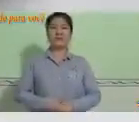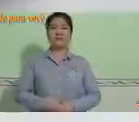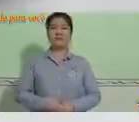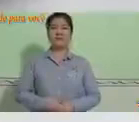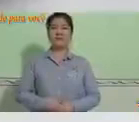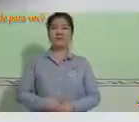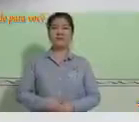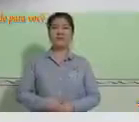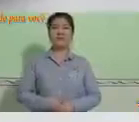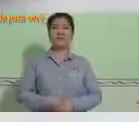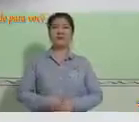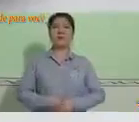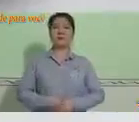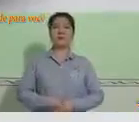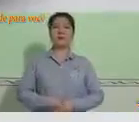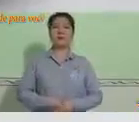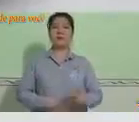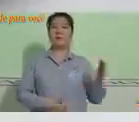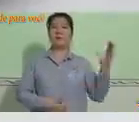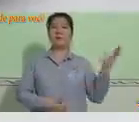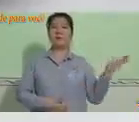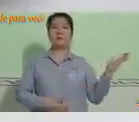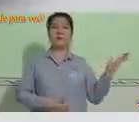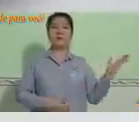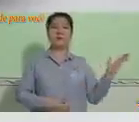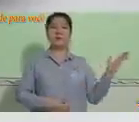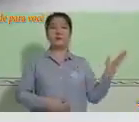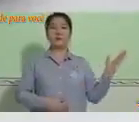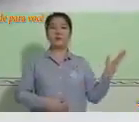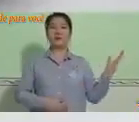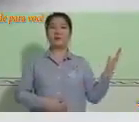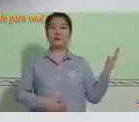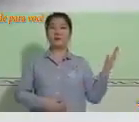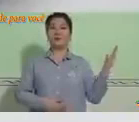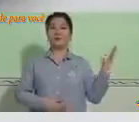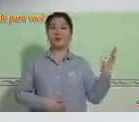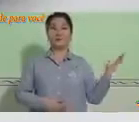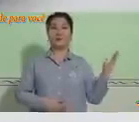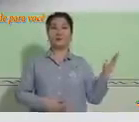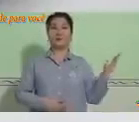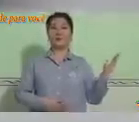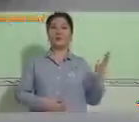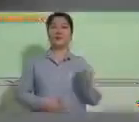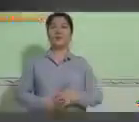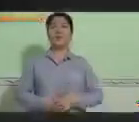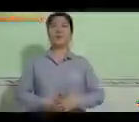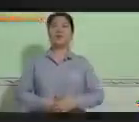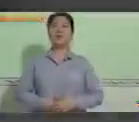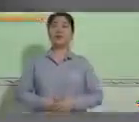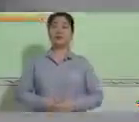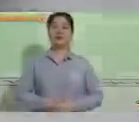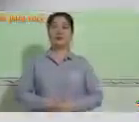para evitar ferir a pele ao coçar. Ponto e vírgula, aplicar uma pomada e anti-alé. Regica, vírgula, como a Polaramine, vírgula,